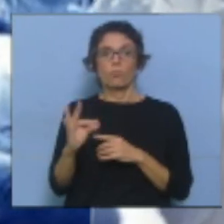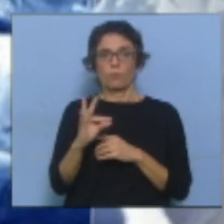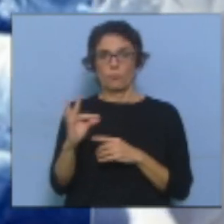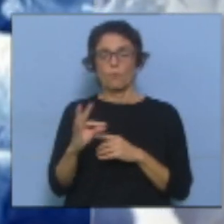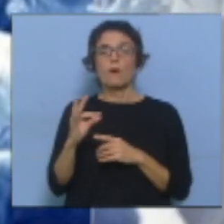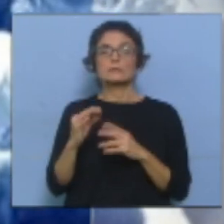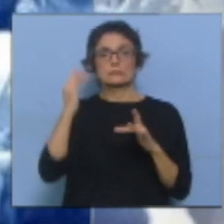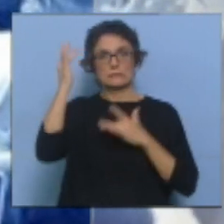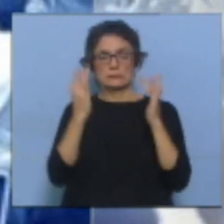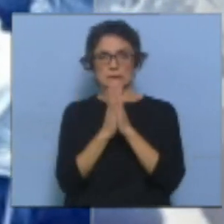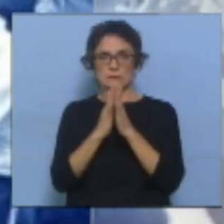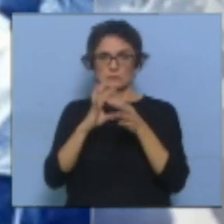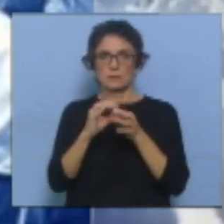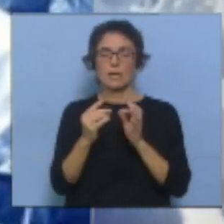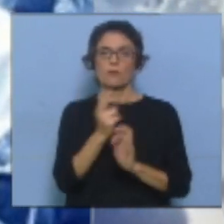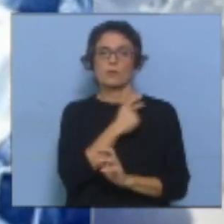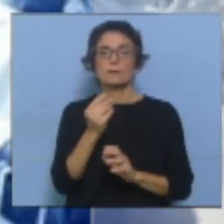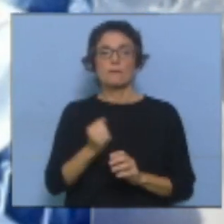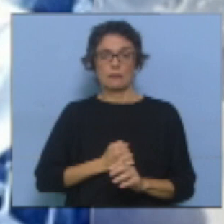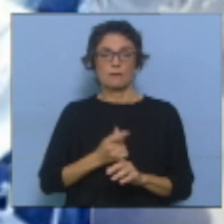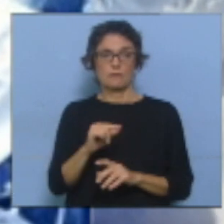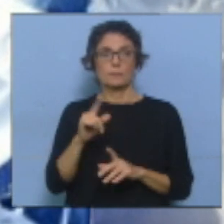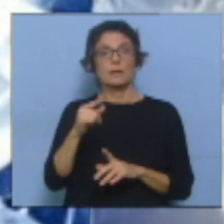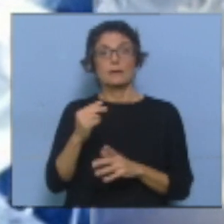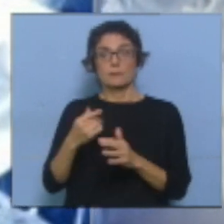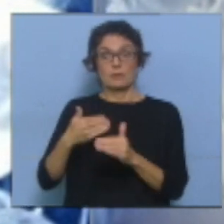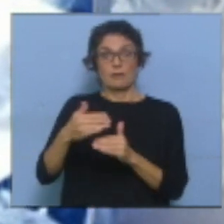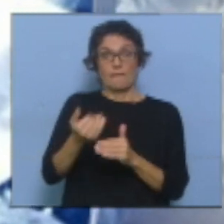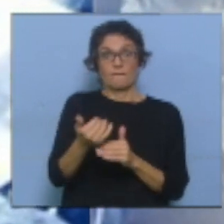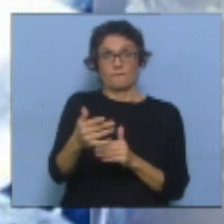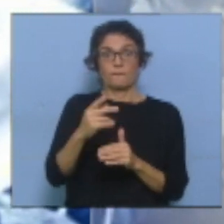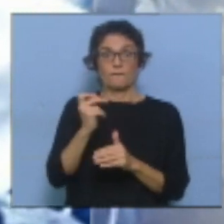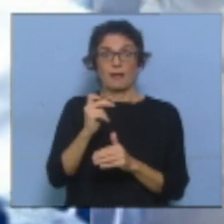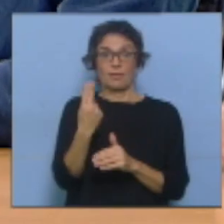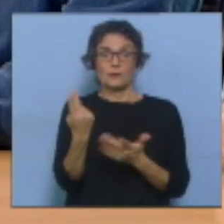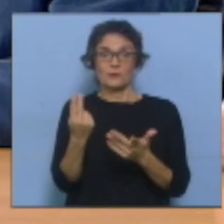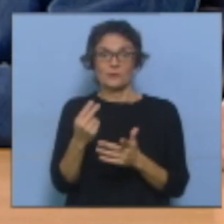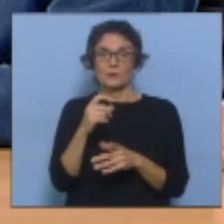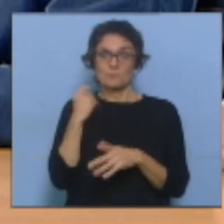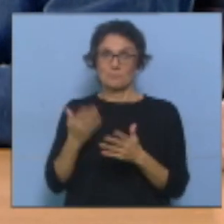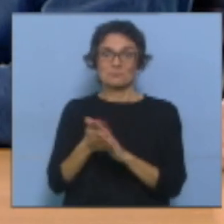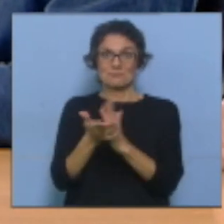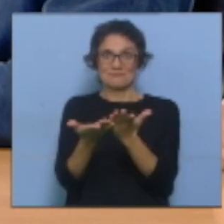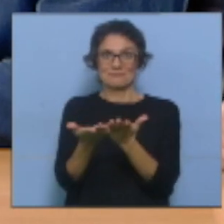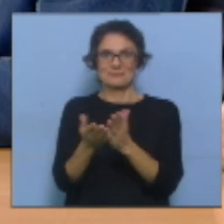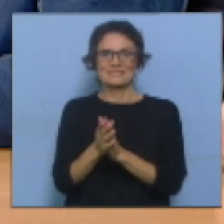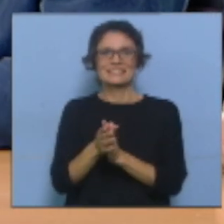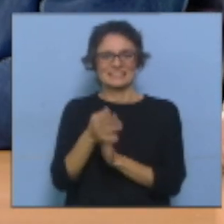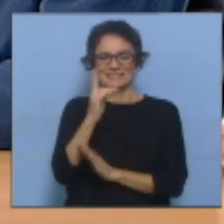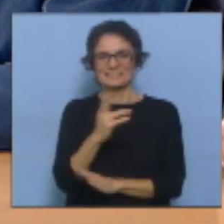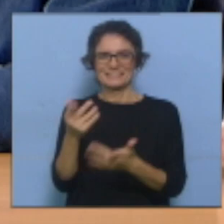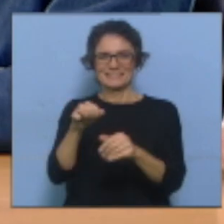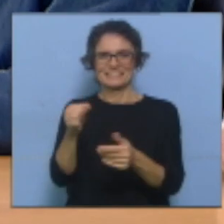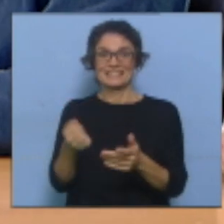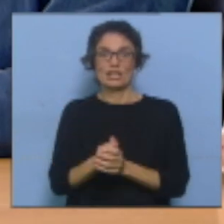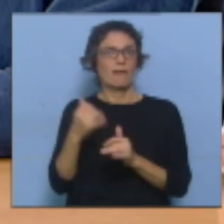Também na Universidade Católica. Quer isso dizer que daqui a 2 anos serão ordenados? Se quiser, com as jornadas cá em Portugal a acontecer. Nesse ano.